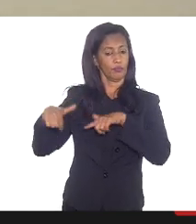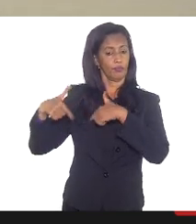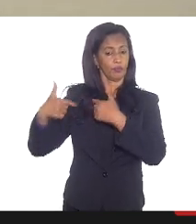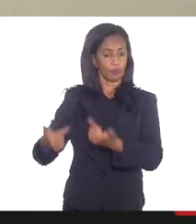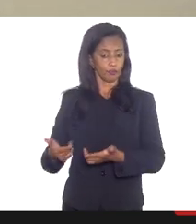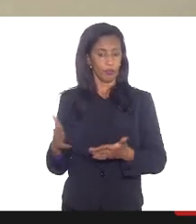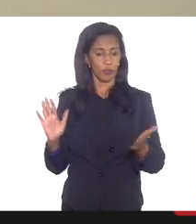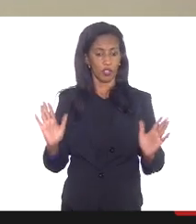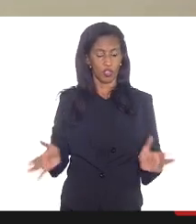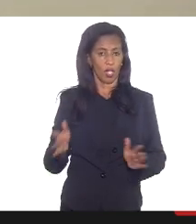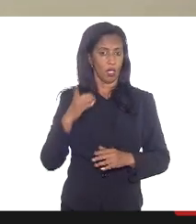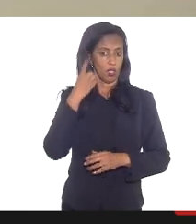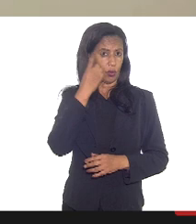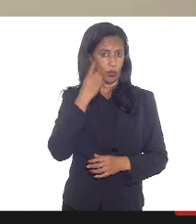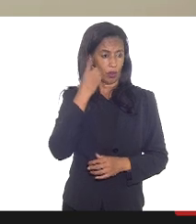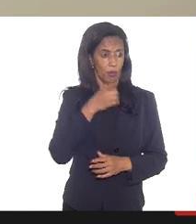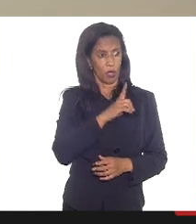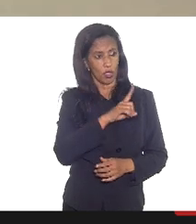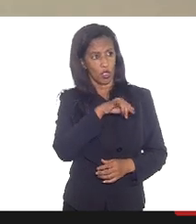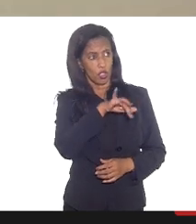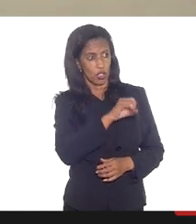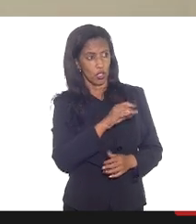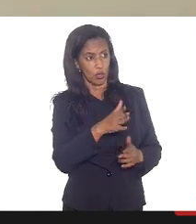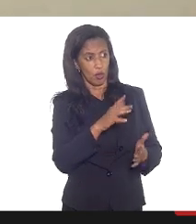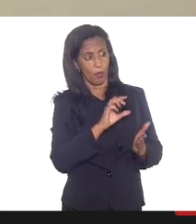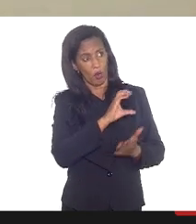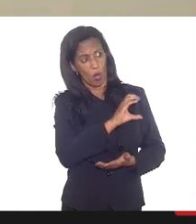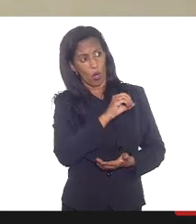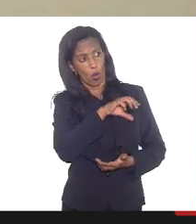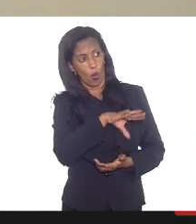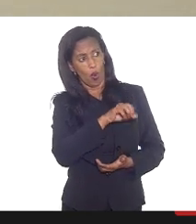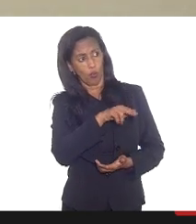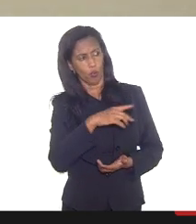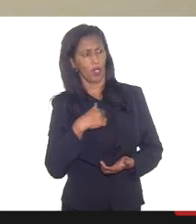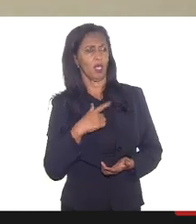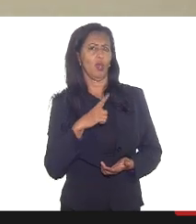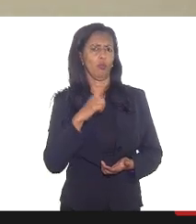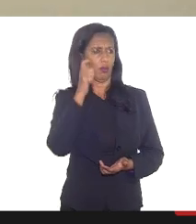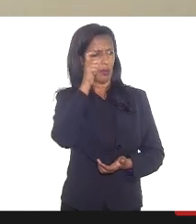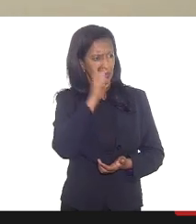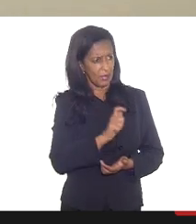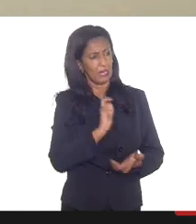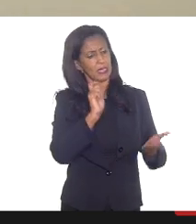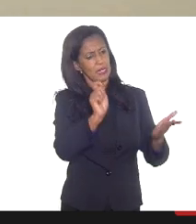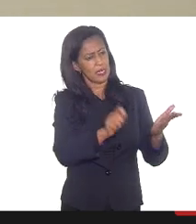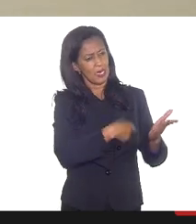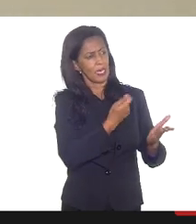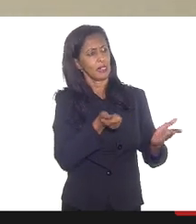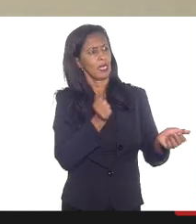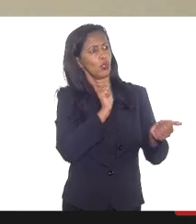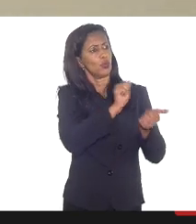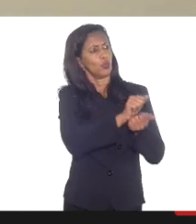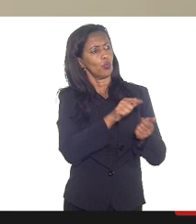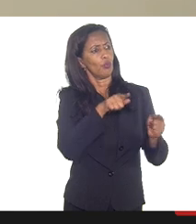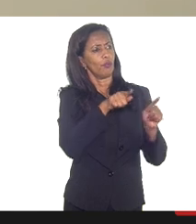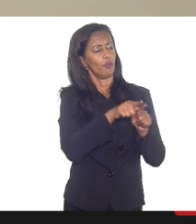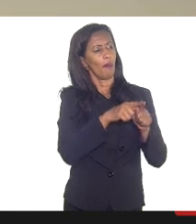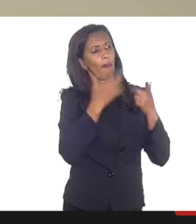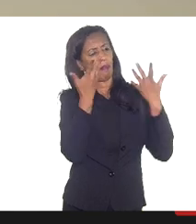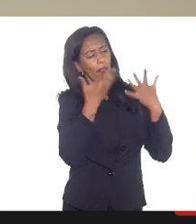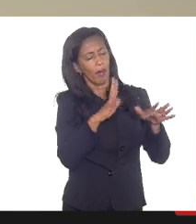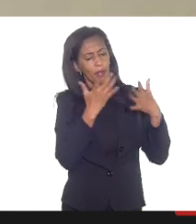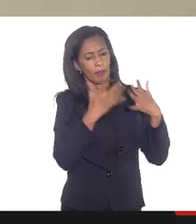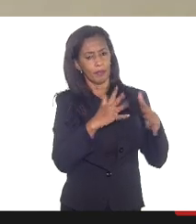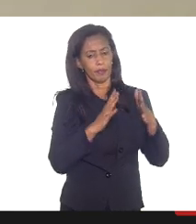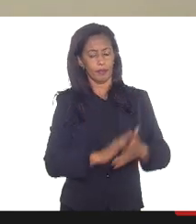Então, já que o deputado aí Marcelo Dino abriu para a coautoria, queria dizer que eu tenho todo interesse em assinar em conjunto com ele e